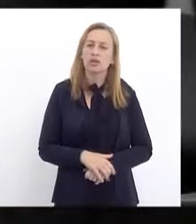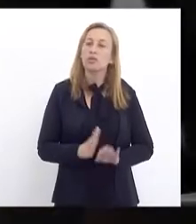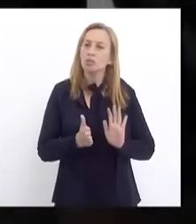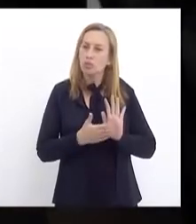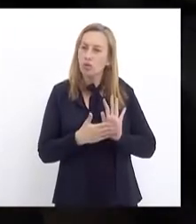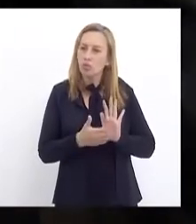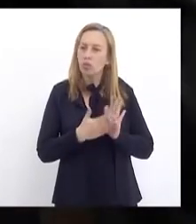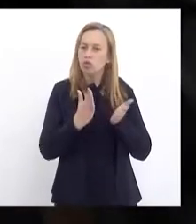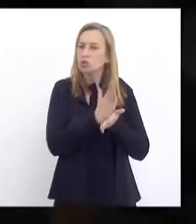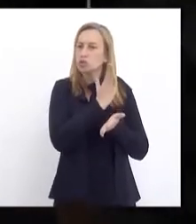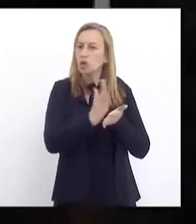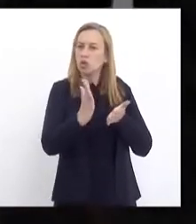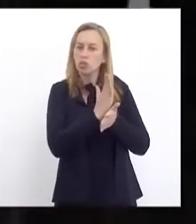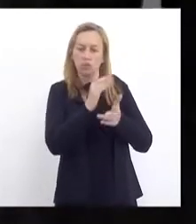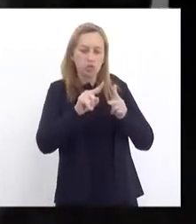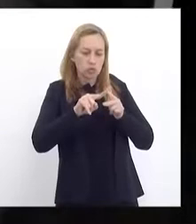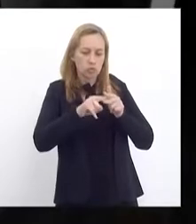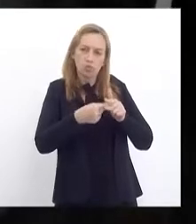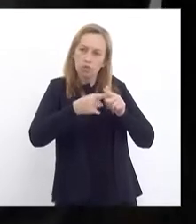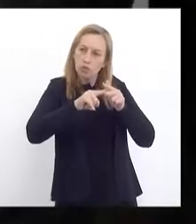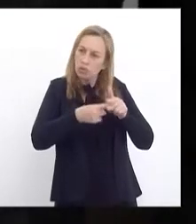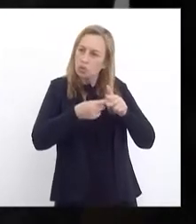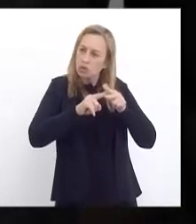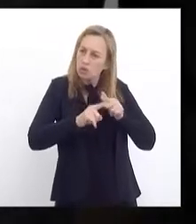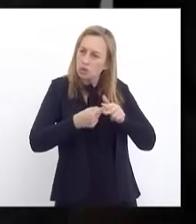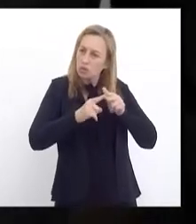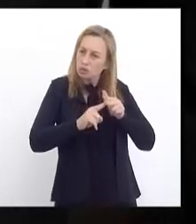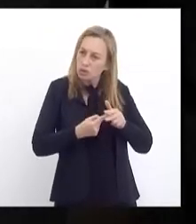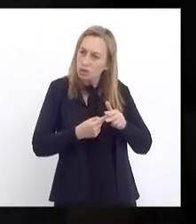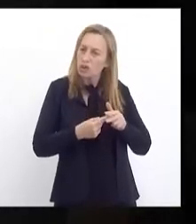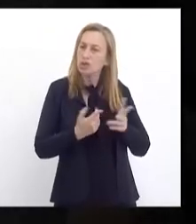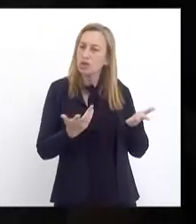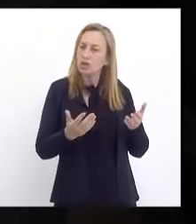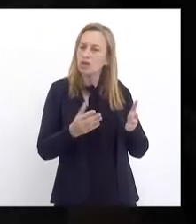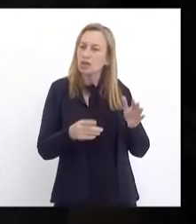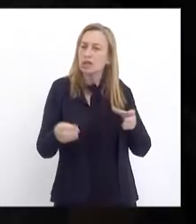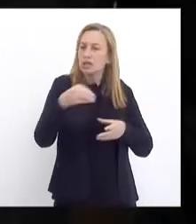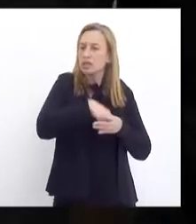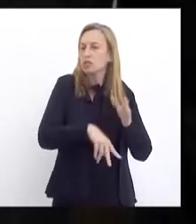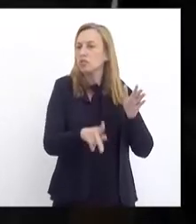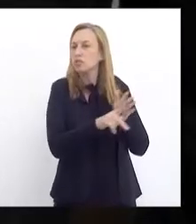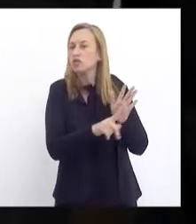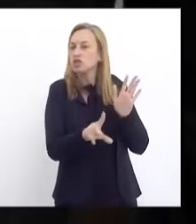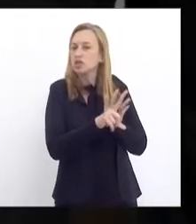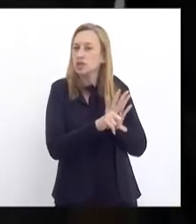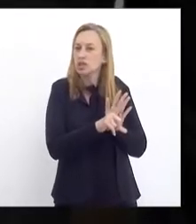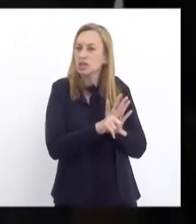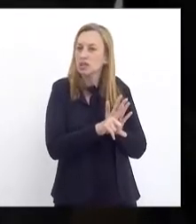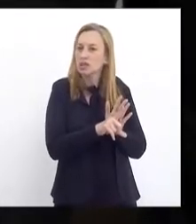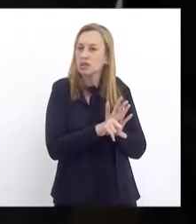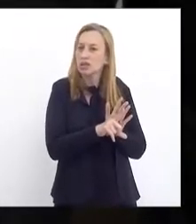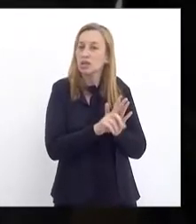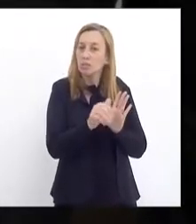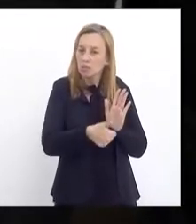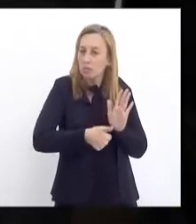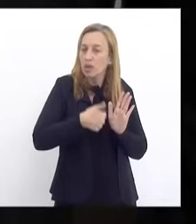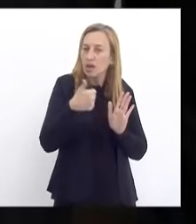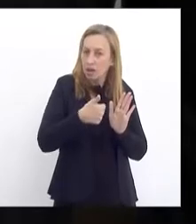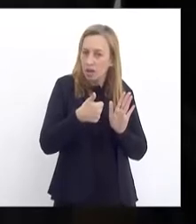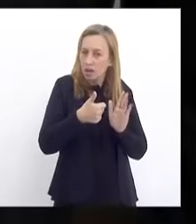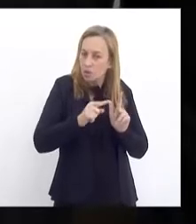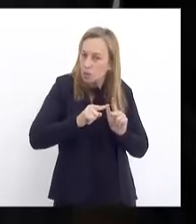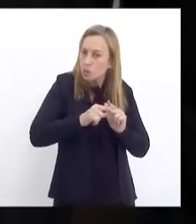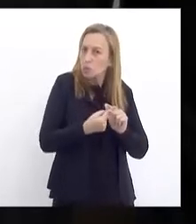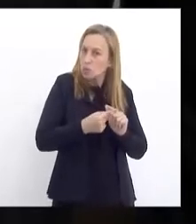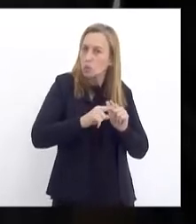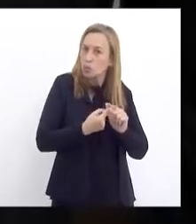propôs algumas alterações, né, dentro do projeto de lei, para que ele melhor se ajustasse,